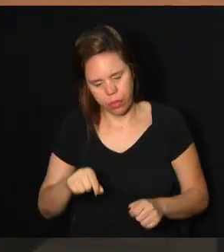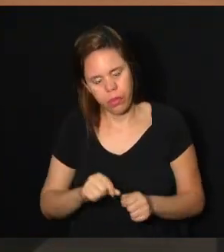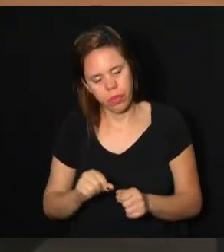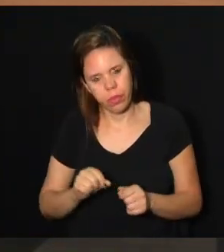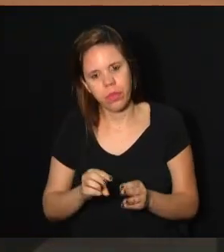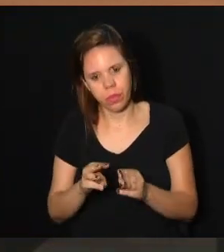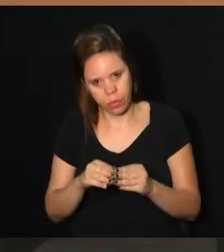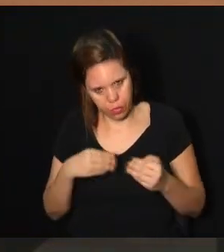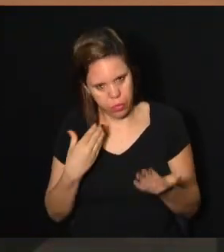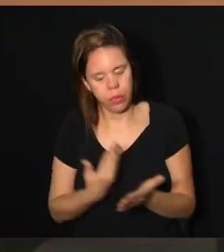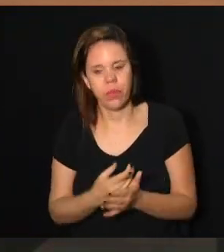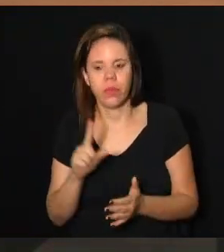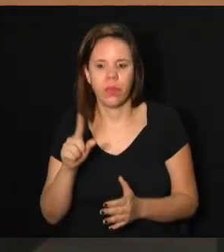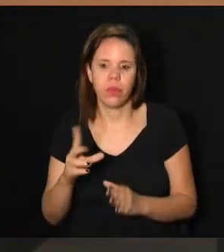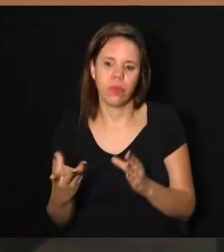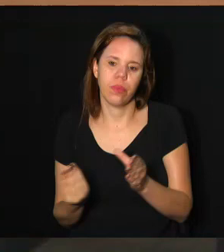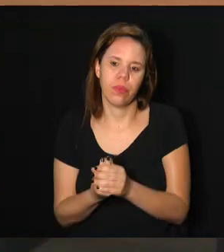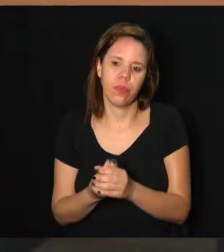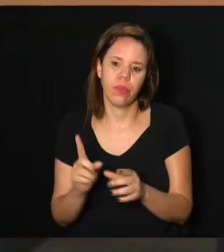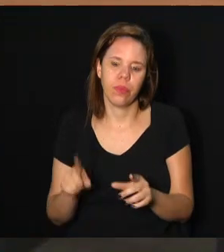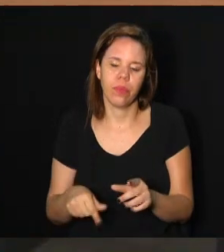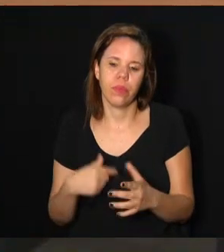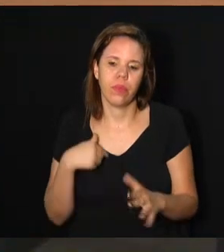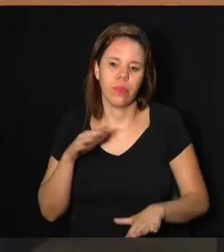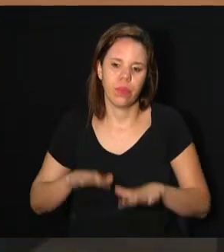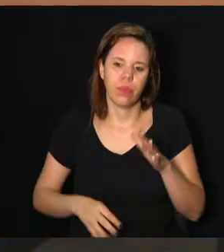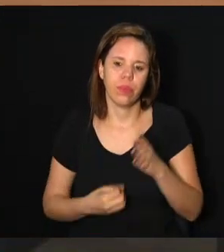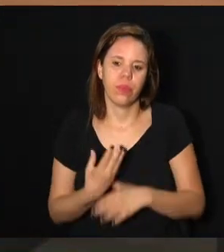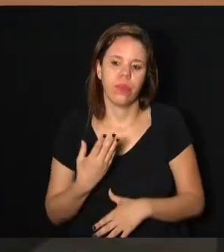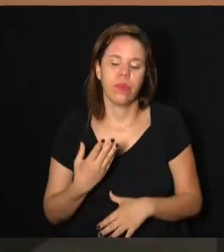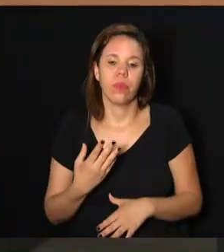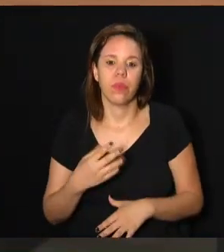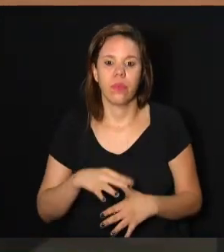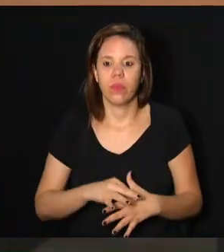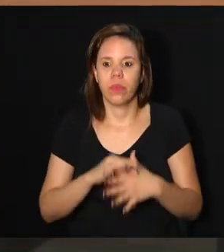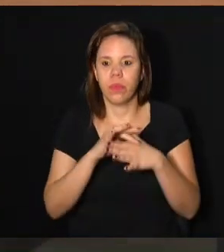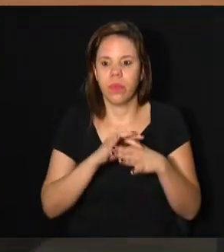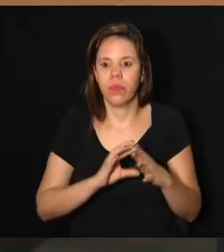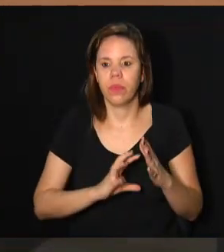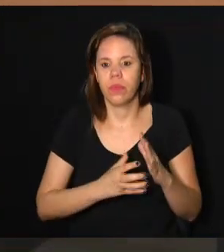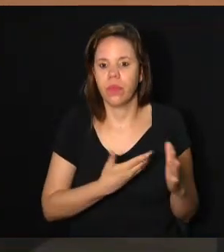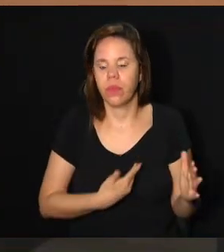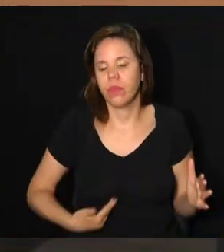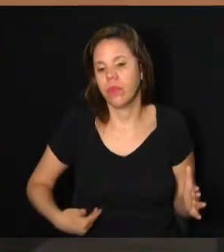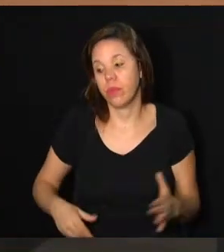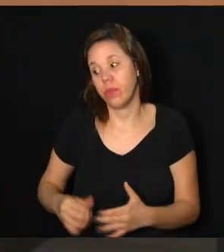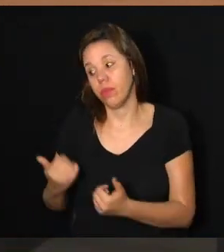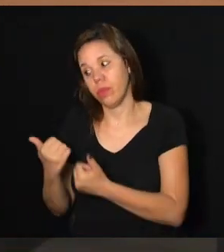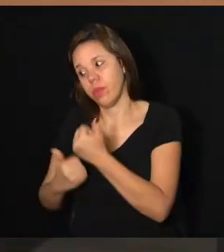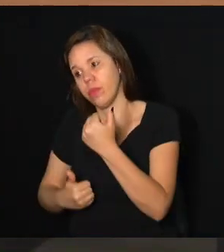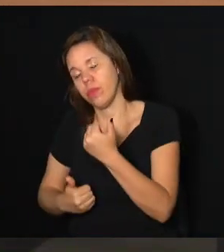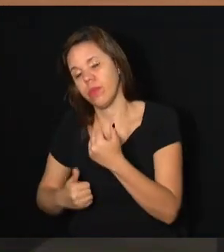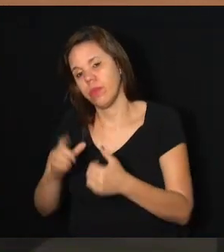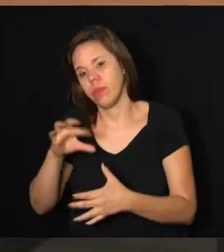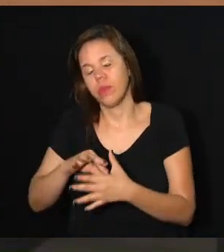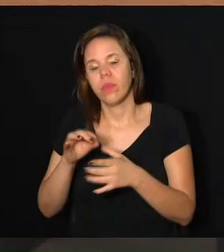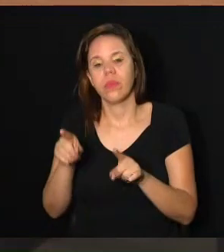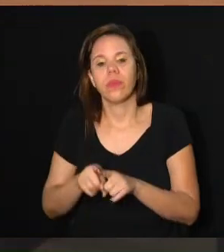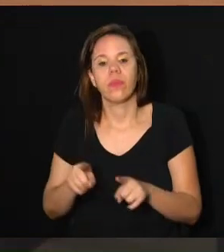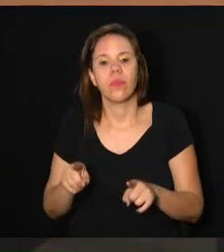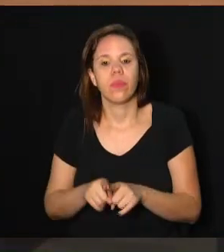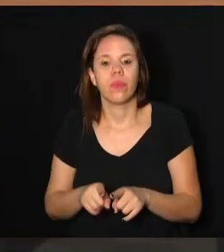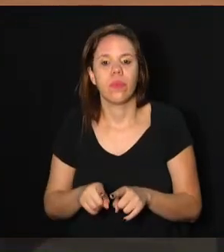uma emenda, porque, de repente, o líder do governo e vice-líder saia da minoria,